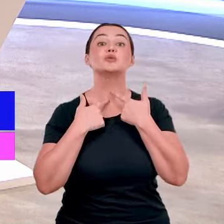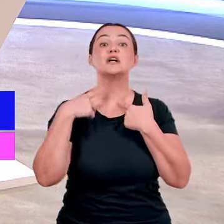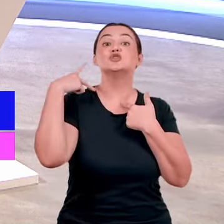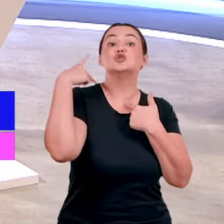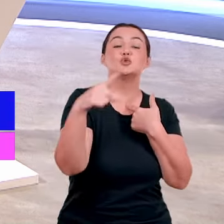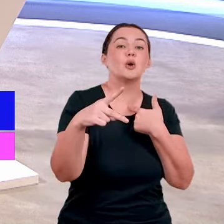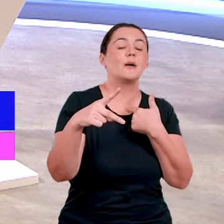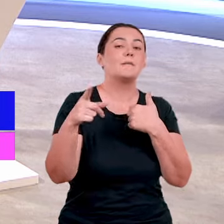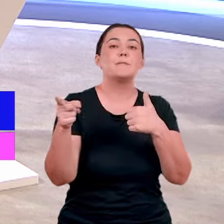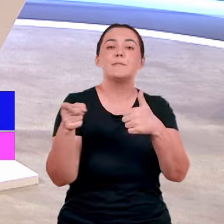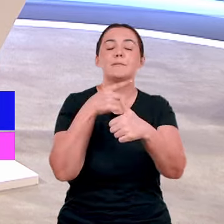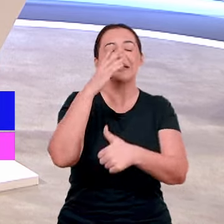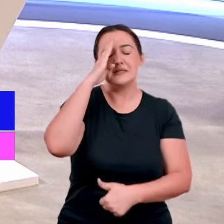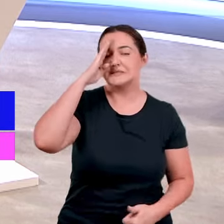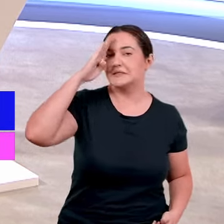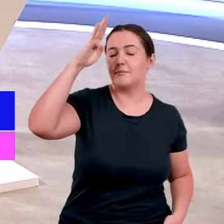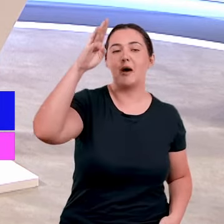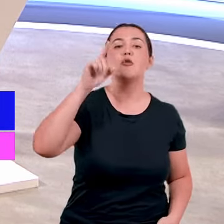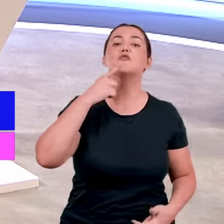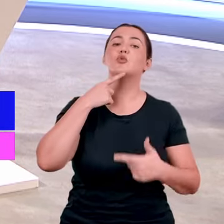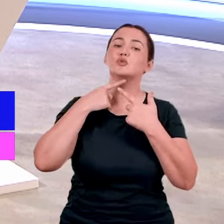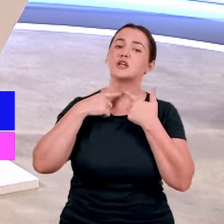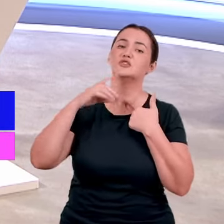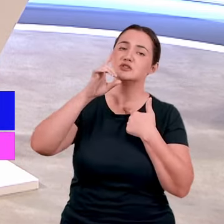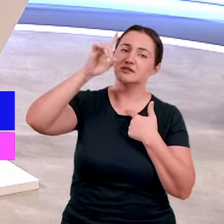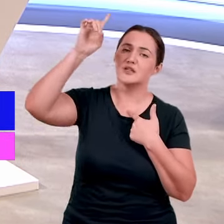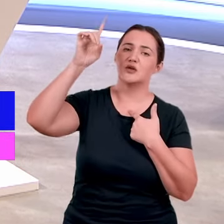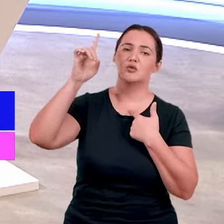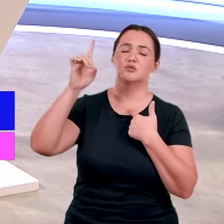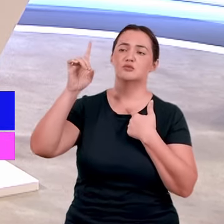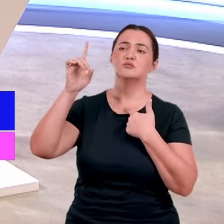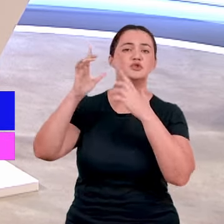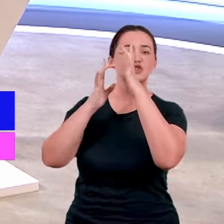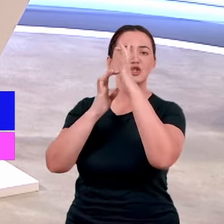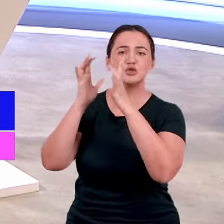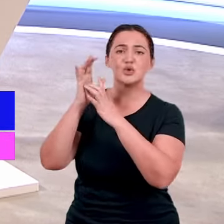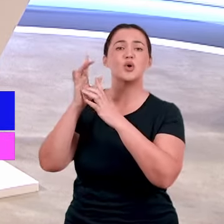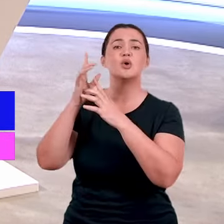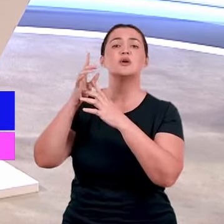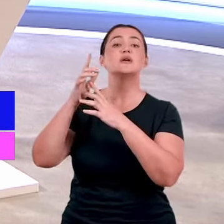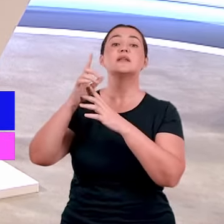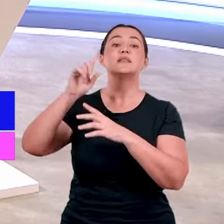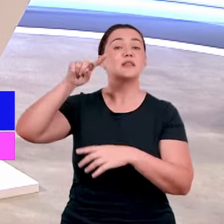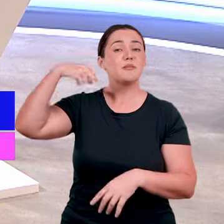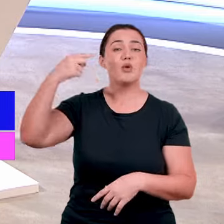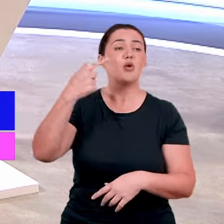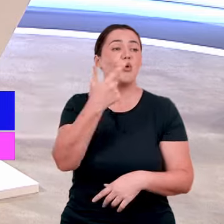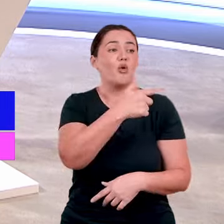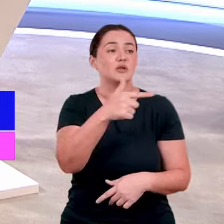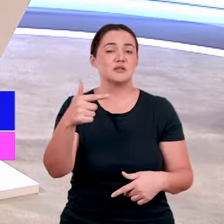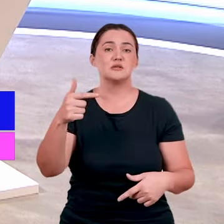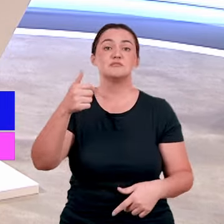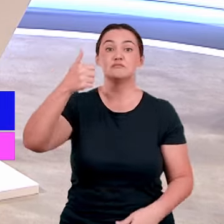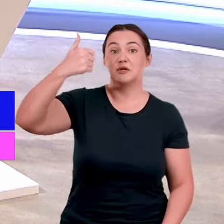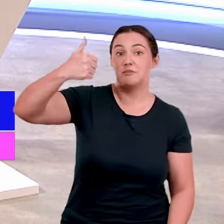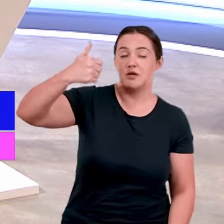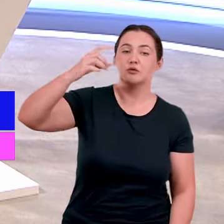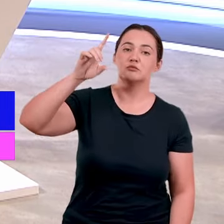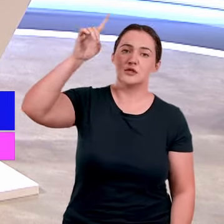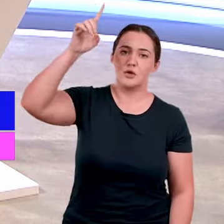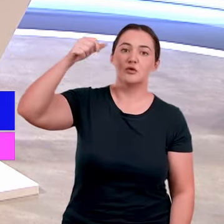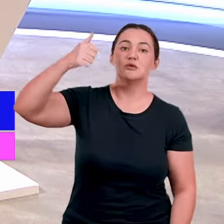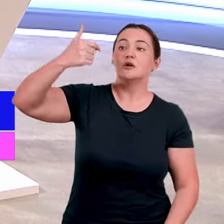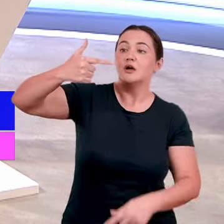vontade ou nos seus desejos do coração. O céu, em primeiro lugar, e o resto vem depois. Então, nada pode atrapalhar